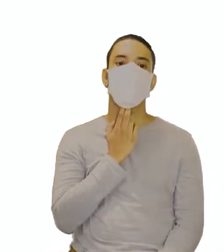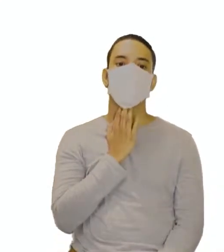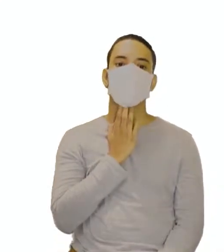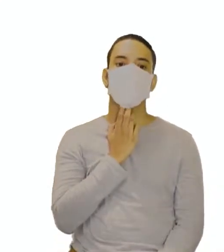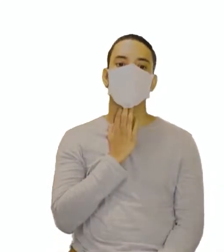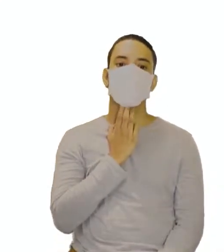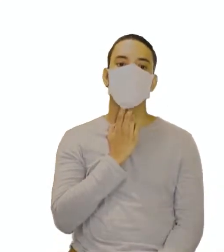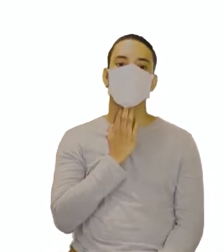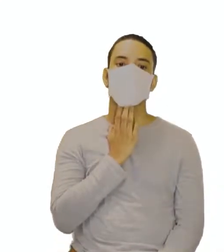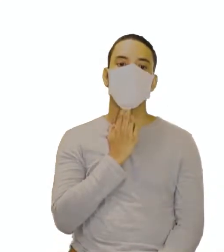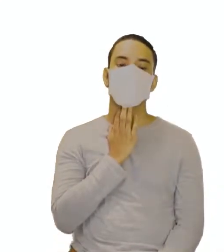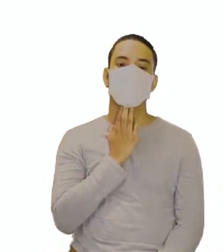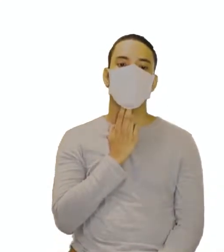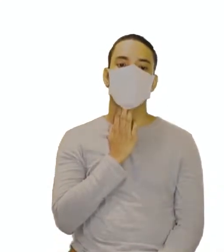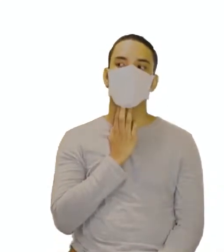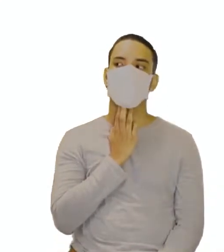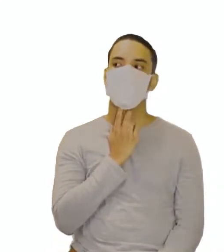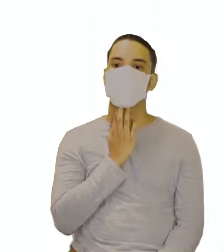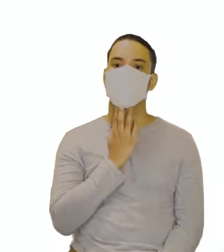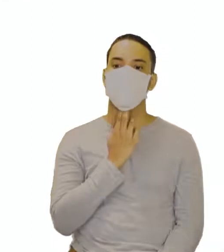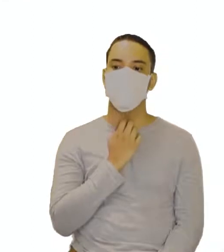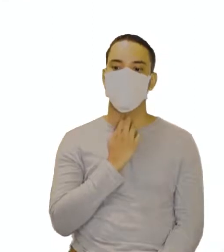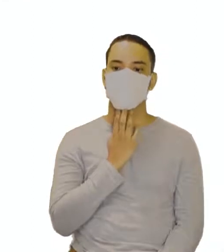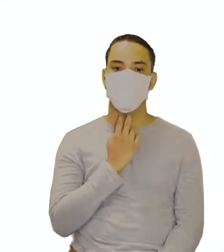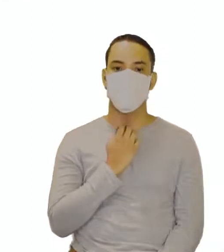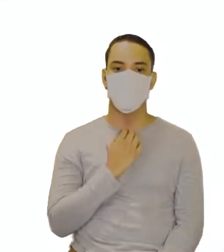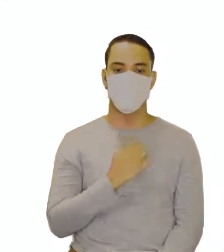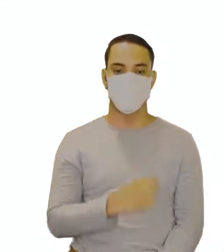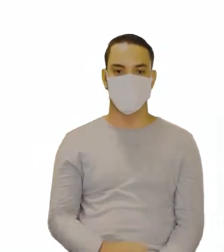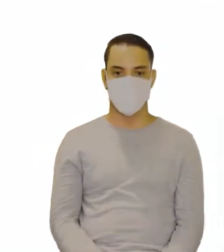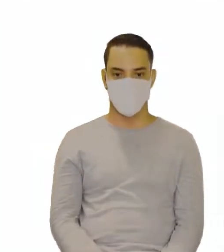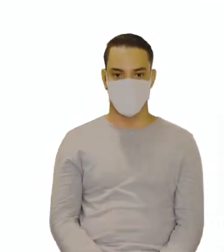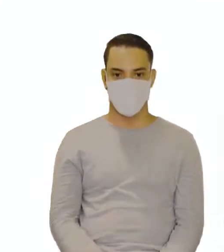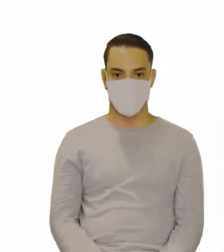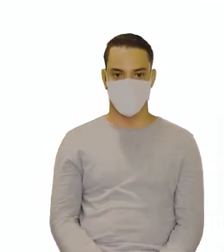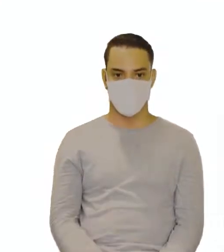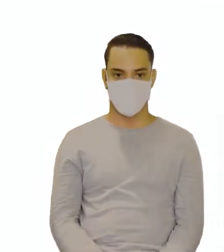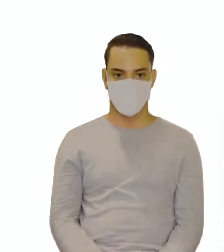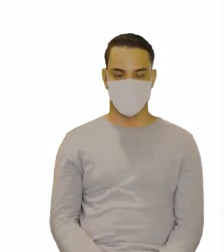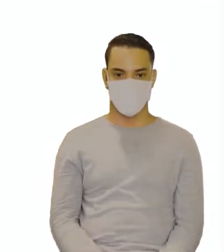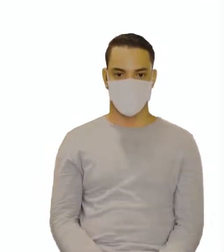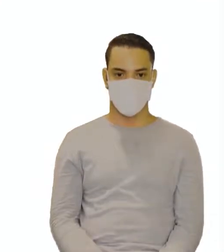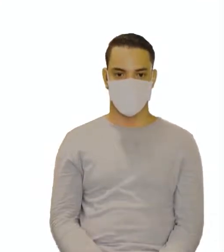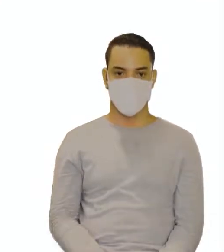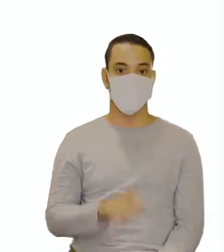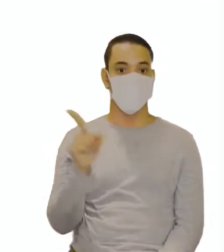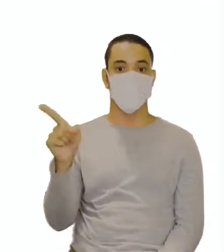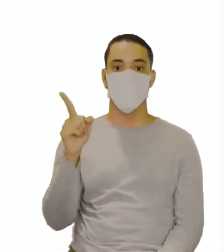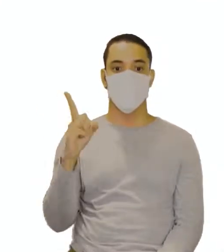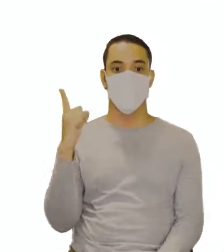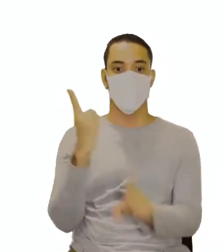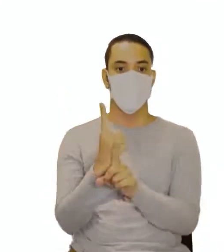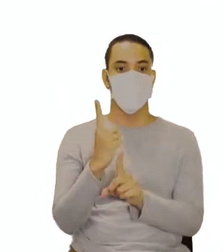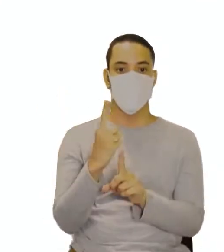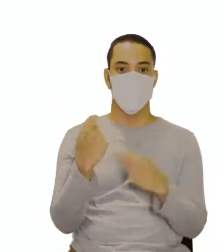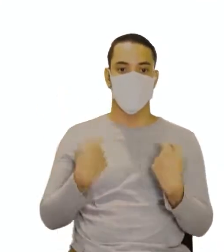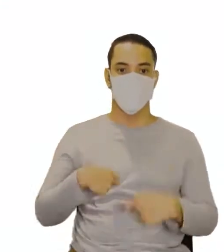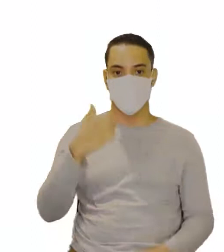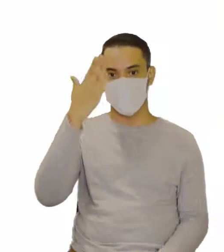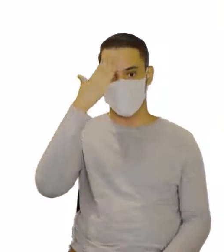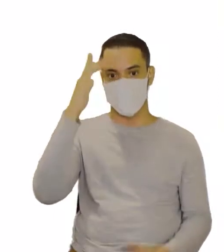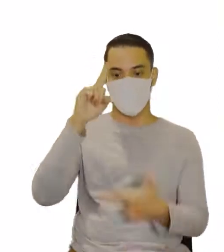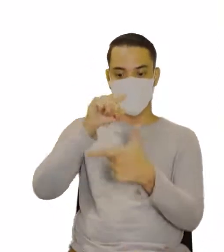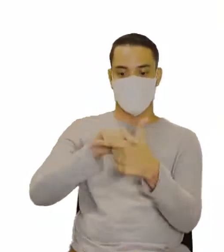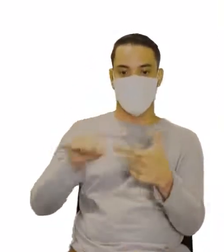Eletromotriz equivalente é igual a corrente vezes a resistência equivalente. Então, se eu quero encontrar a corrente, é só você